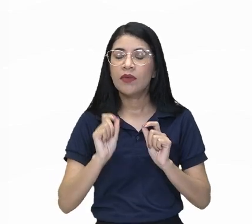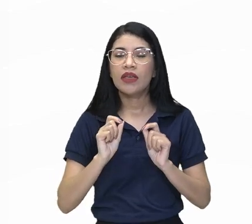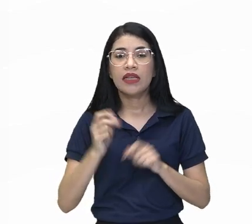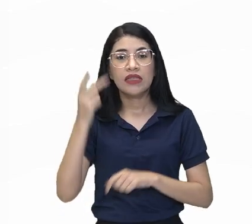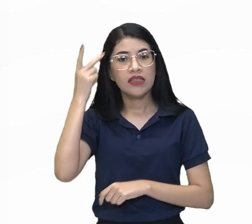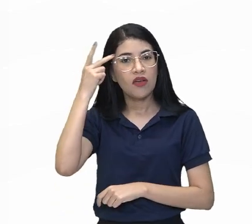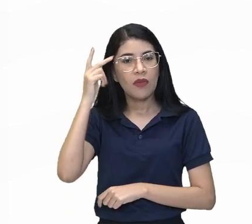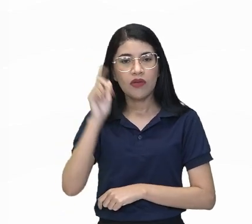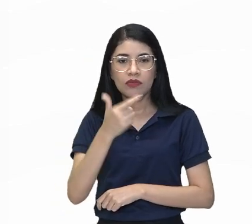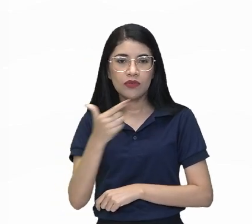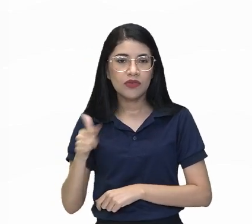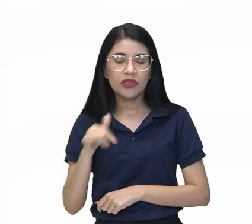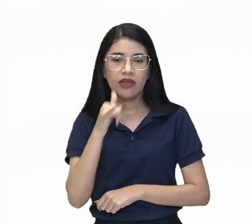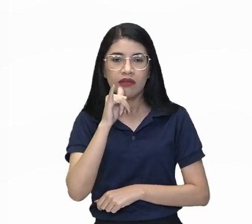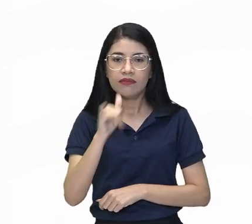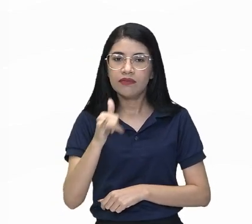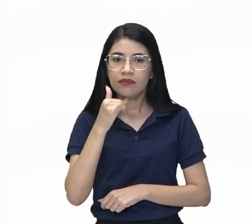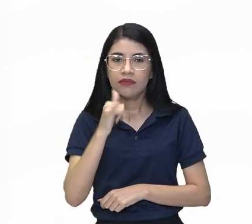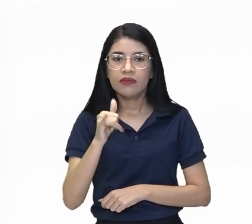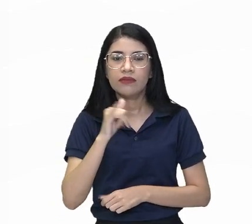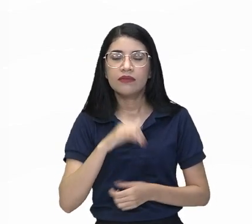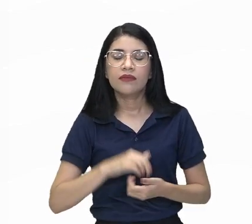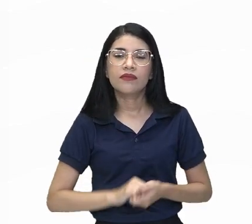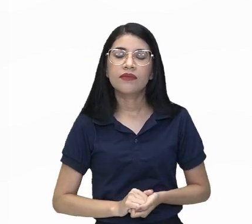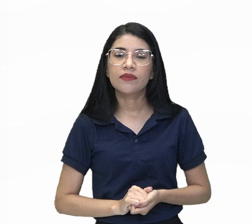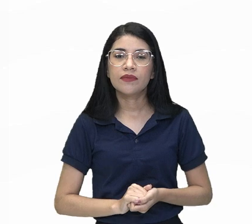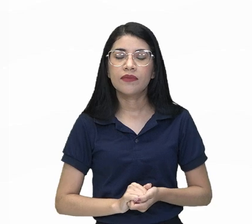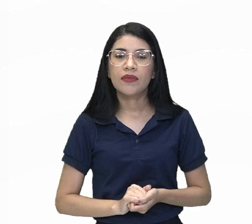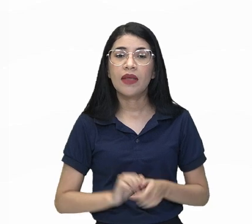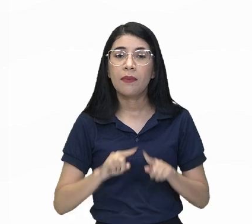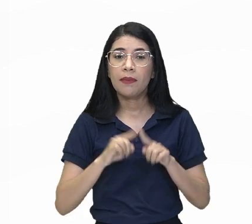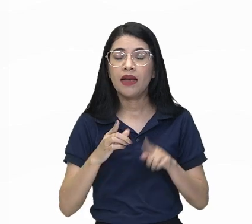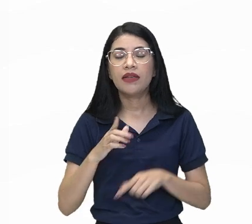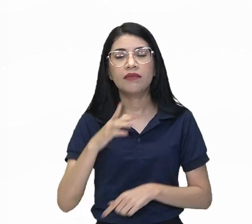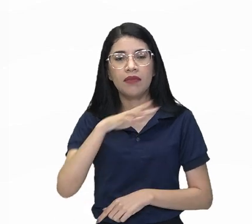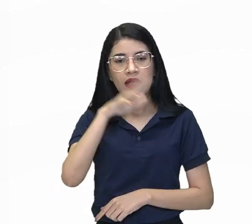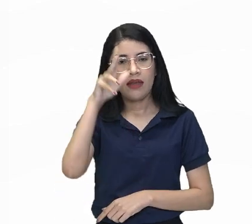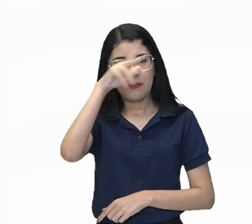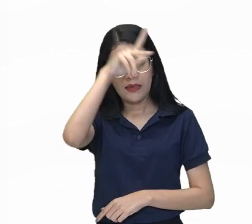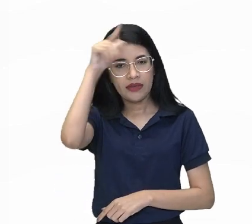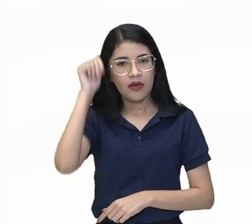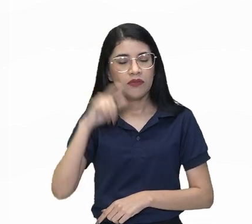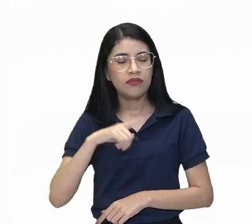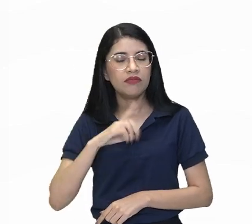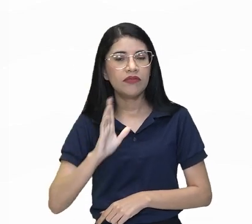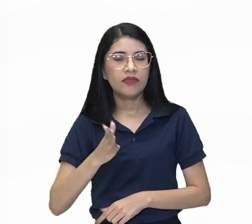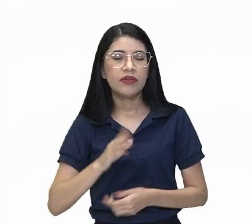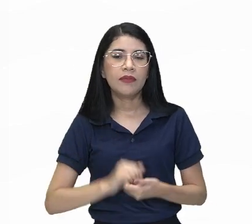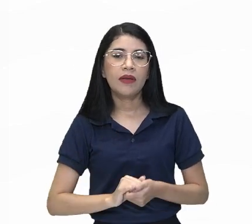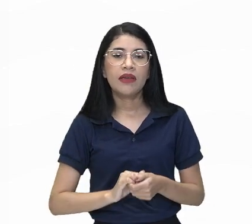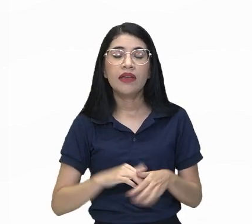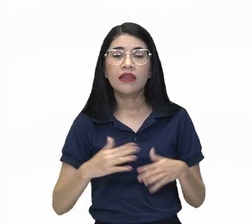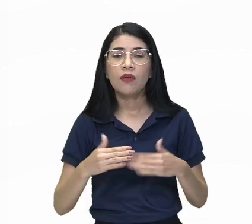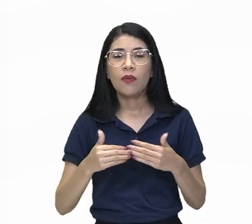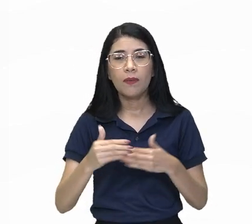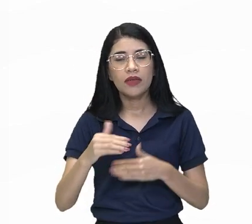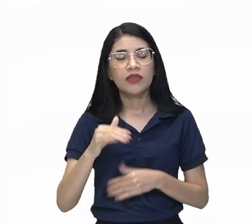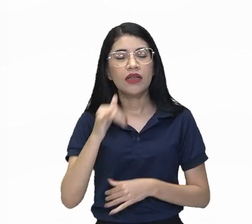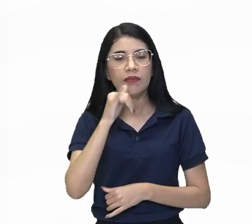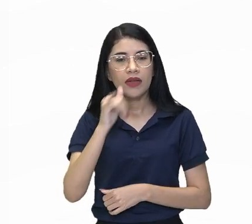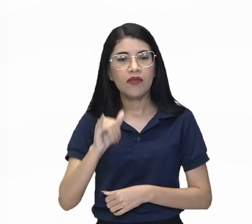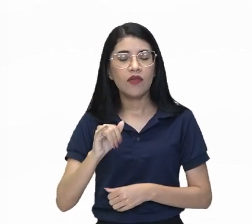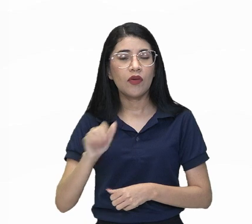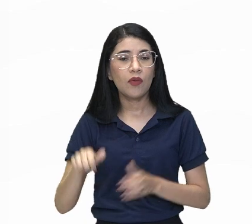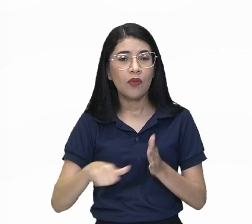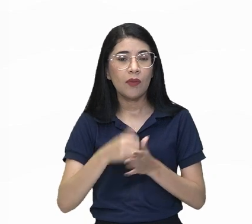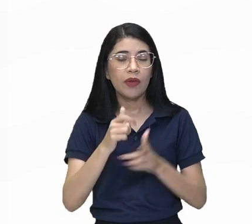tinha luz elétrica e Manaus já tinha luz elétrica. E com a eletricidade, o Teatro Amazonas foi a primeira casa